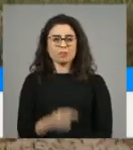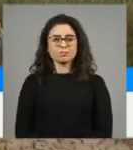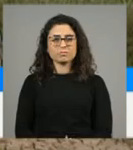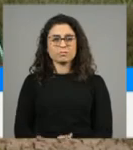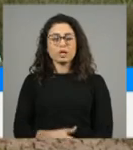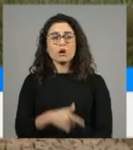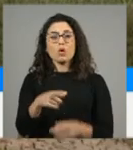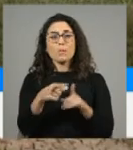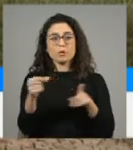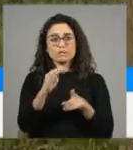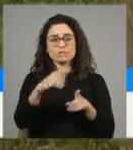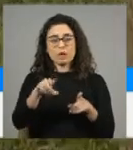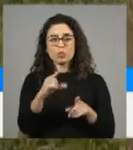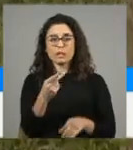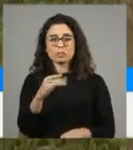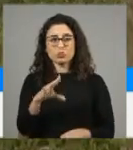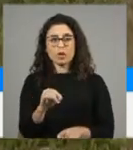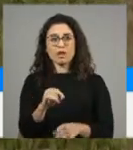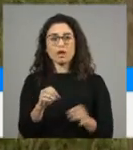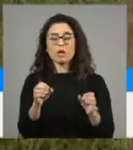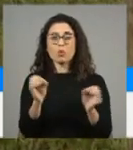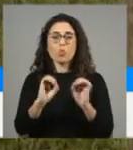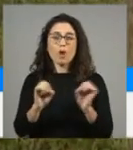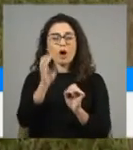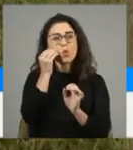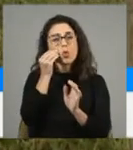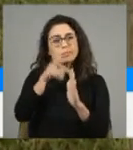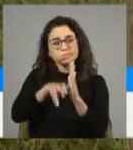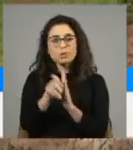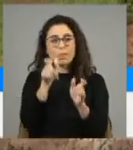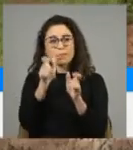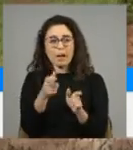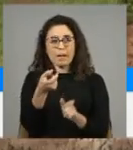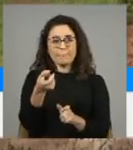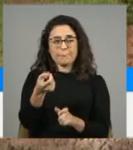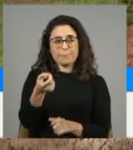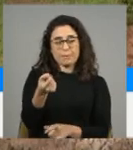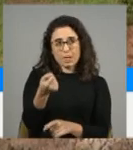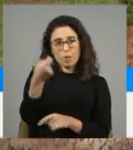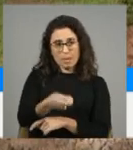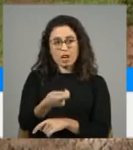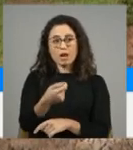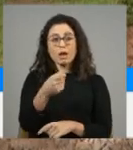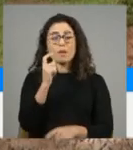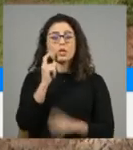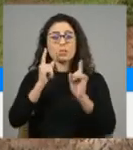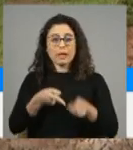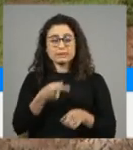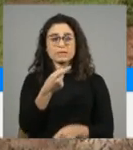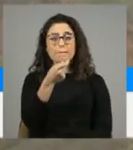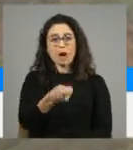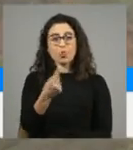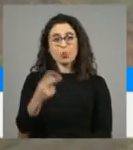ainda não existe nada para cobrar as entradas aos turistas. Em abril, cada um vai pagar 1 euro para fazer